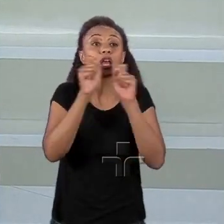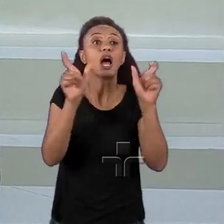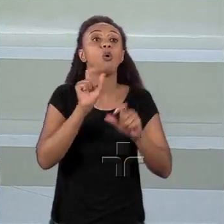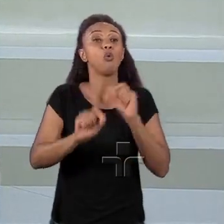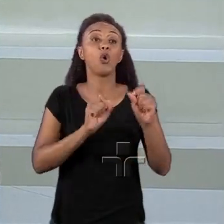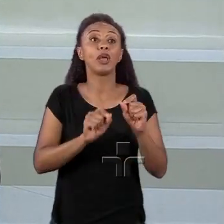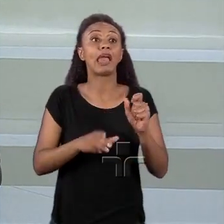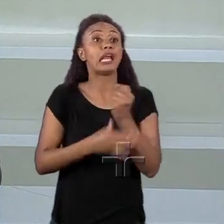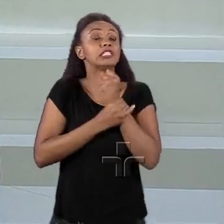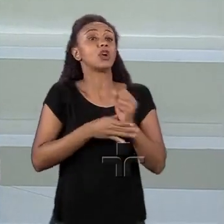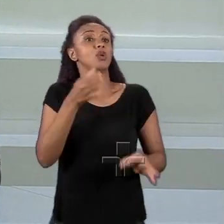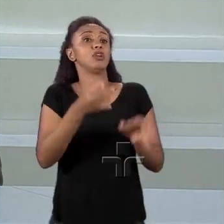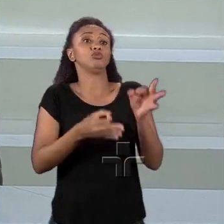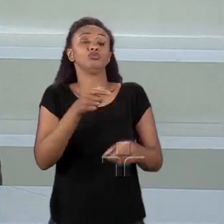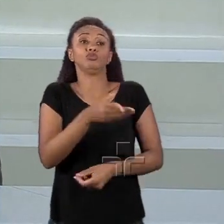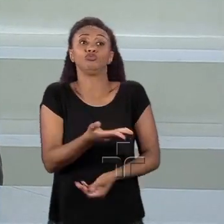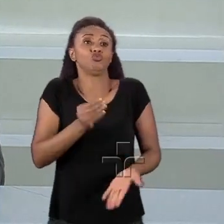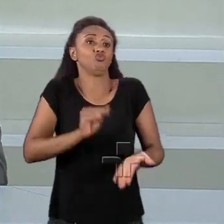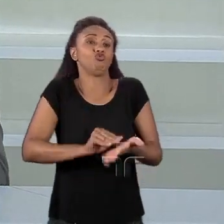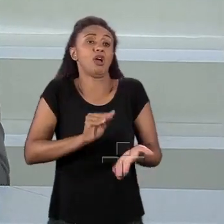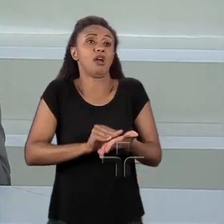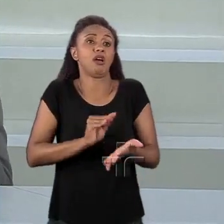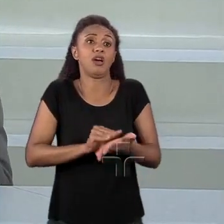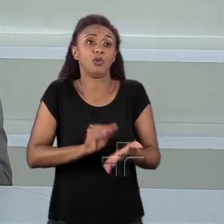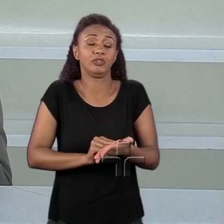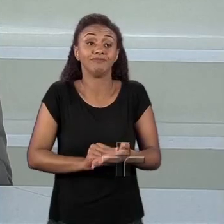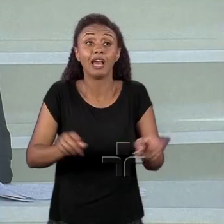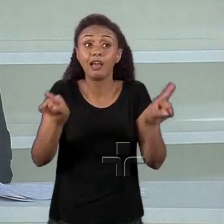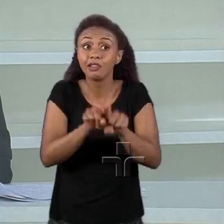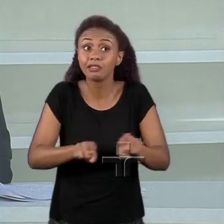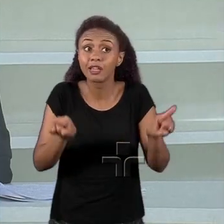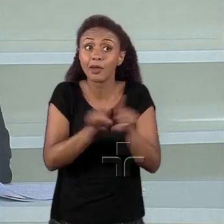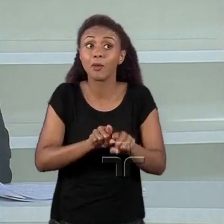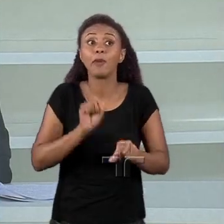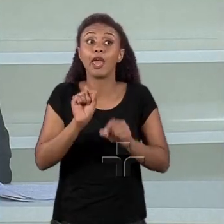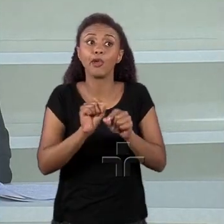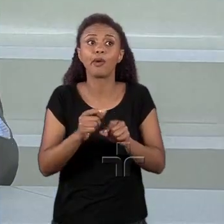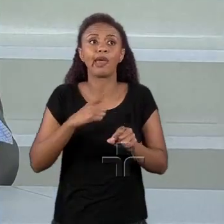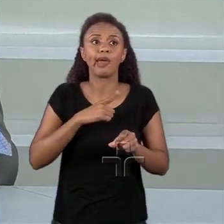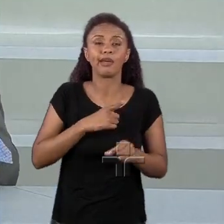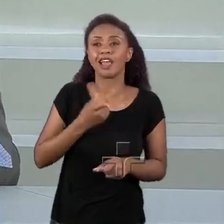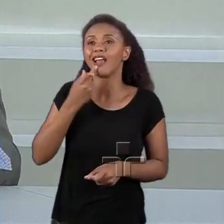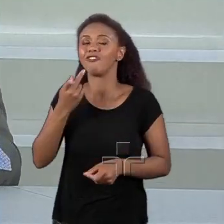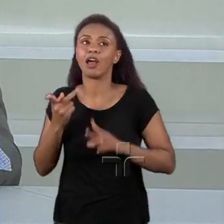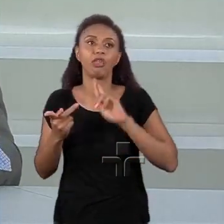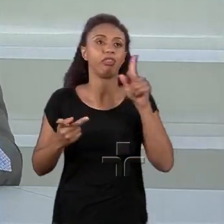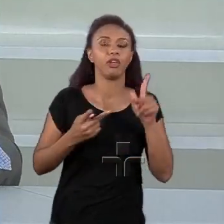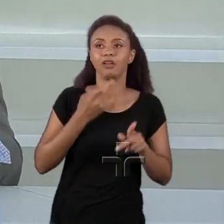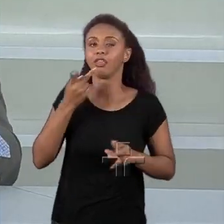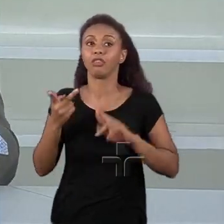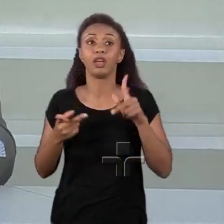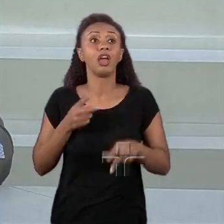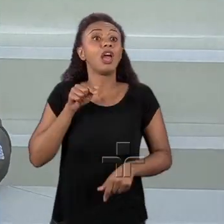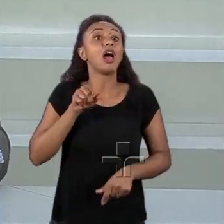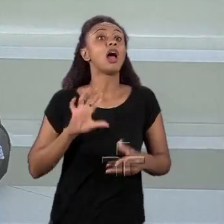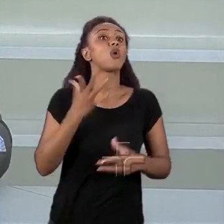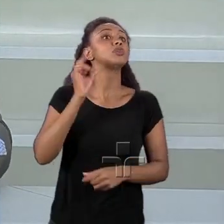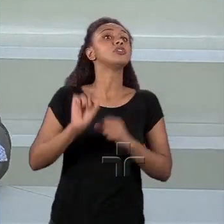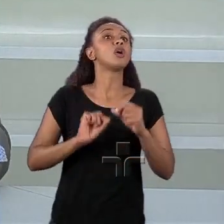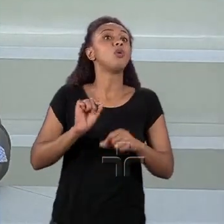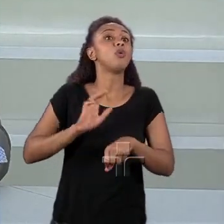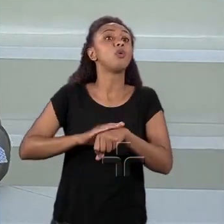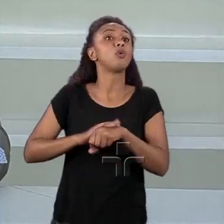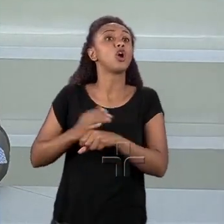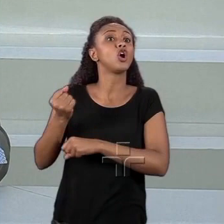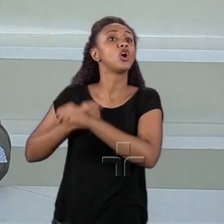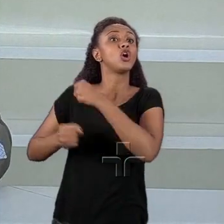insegurança jurídica. Da mudança toda hora. E ainda mais... Vai e vem. Isso foi feito em 2016. Quer dizer que a Suprema Corte toma